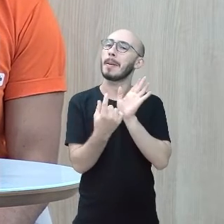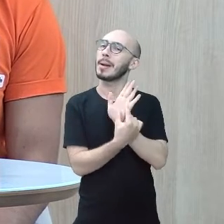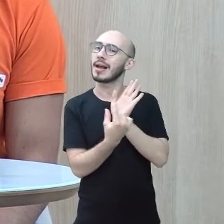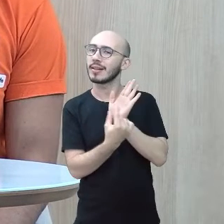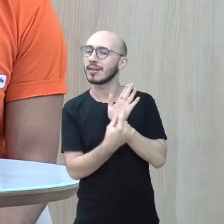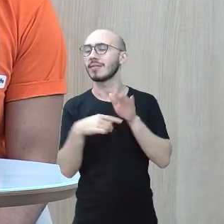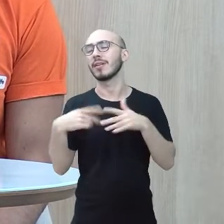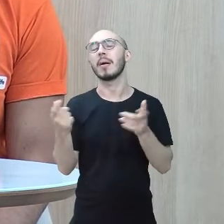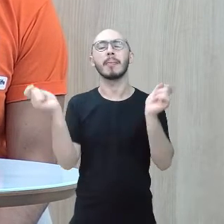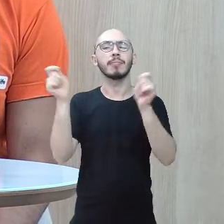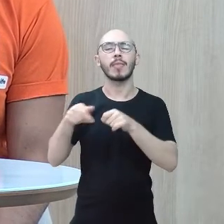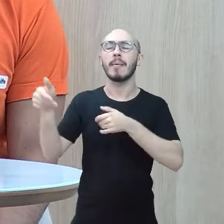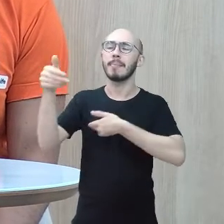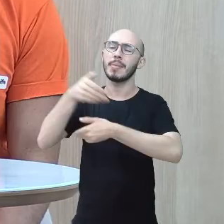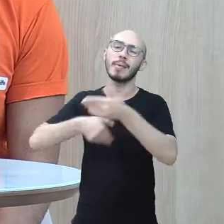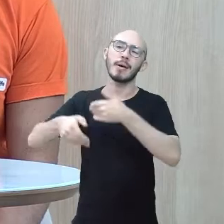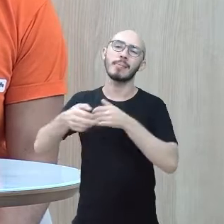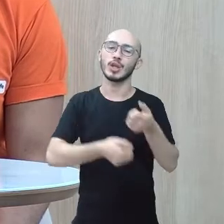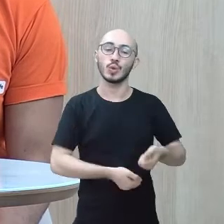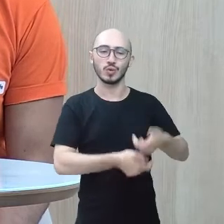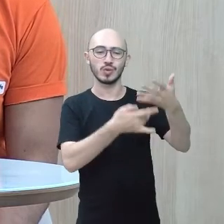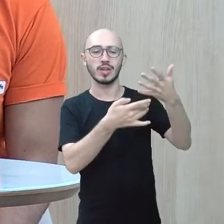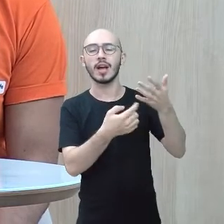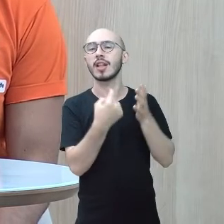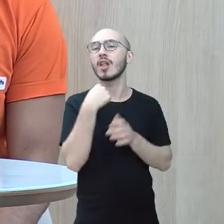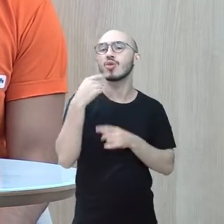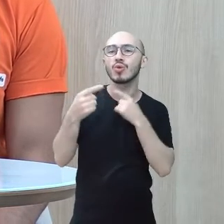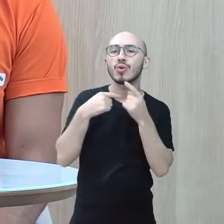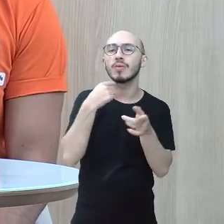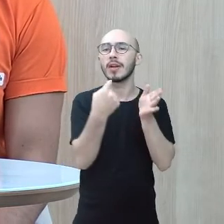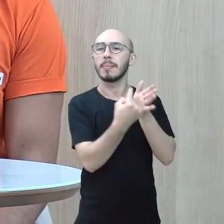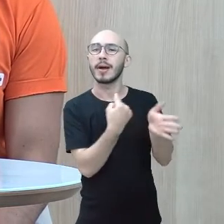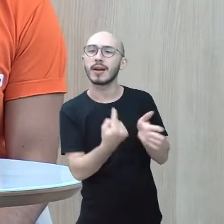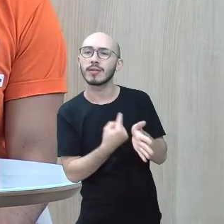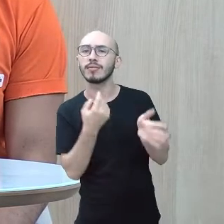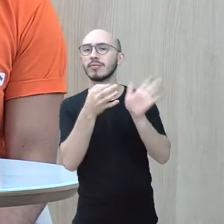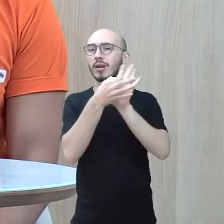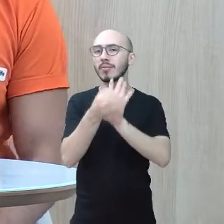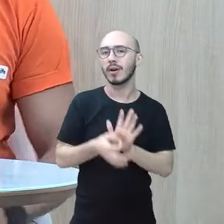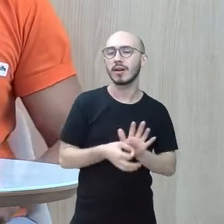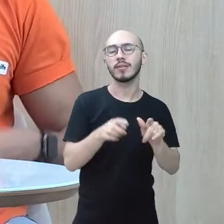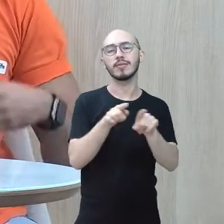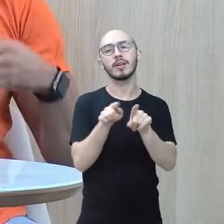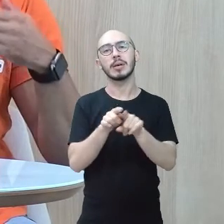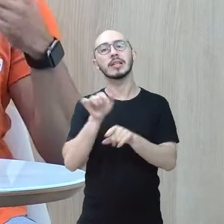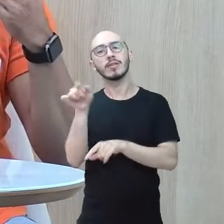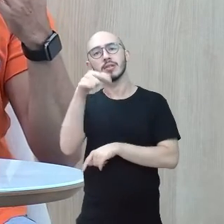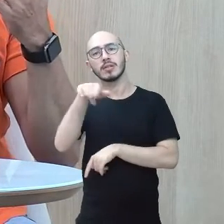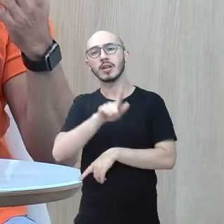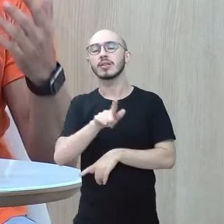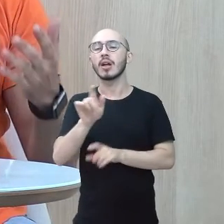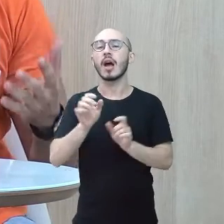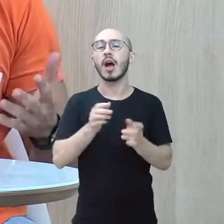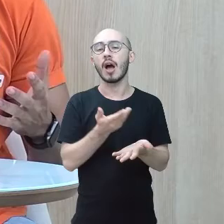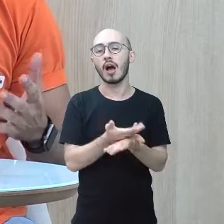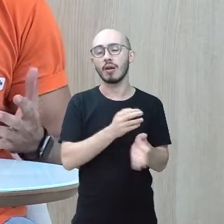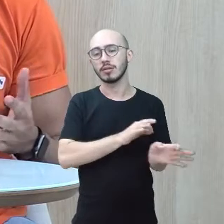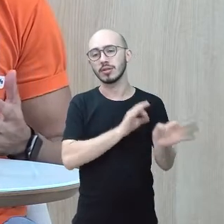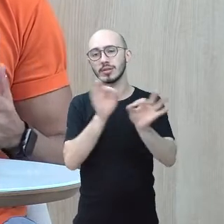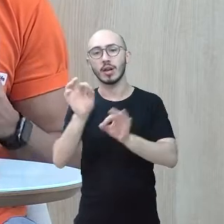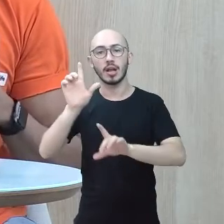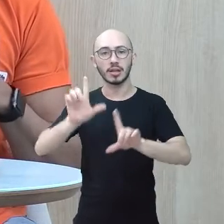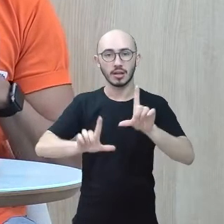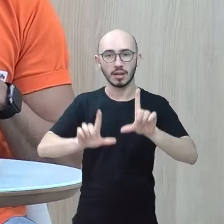aplicativo, podendo participar aqui do chat, mandando suas dúvidas e seus comentários. Se você está assistindo aí a aula pela